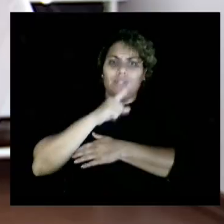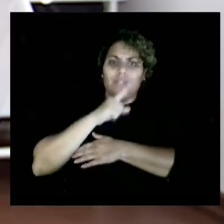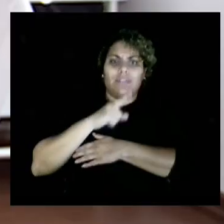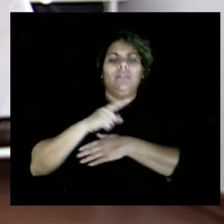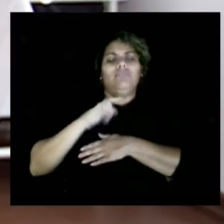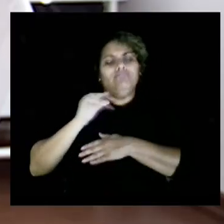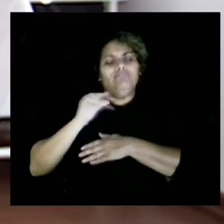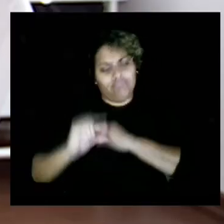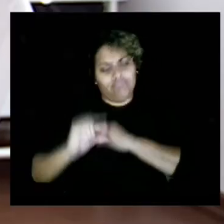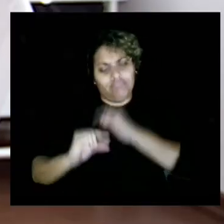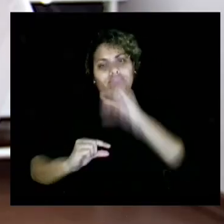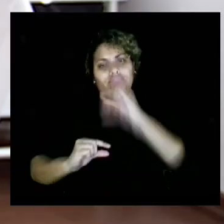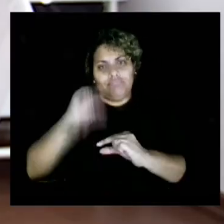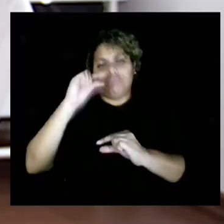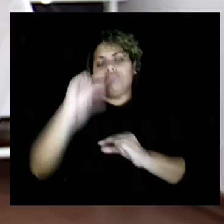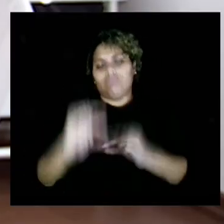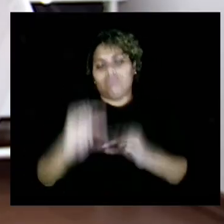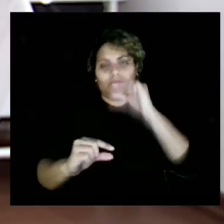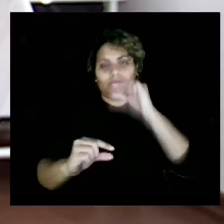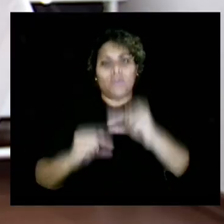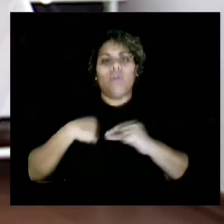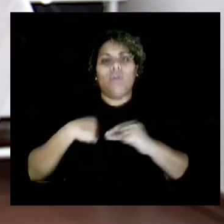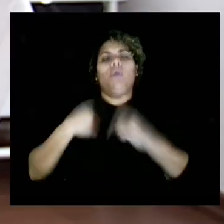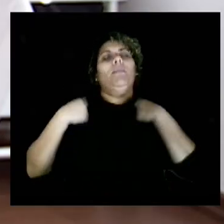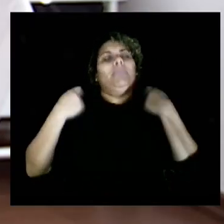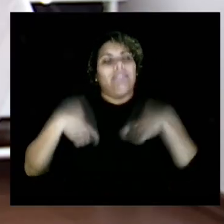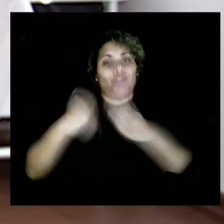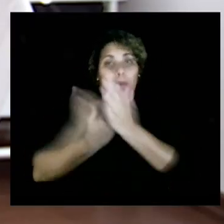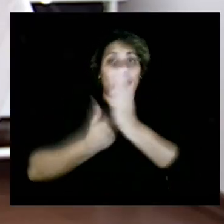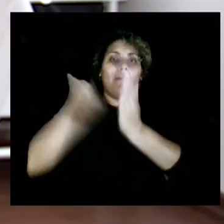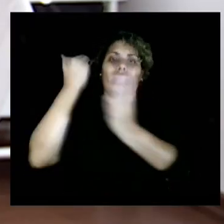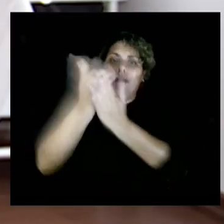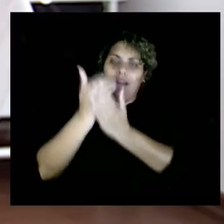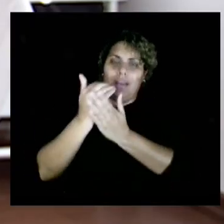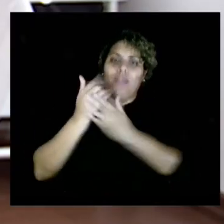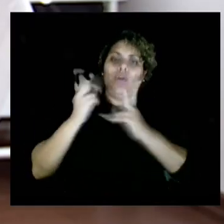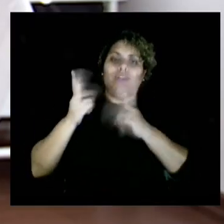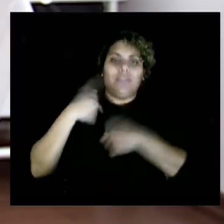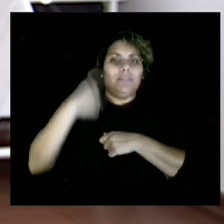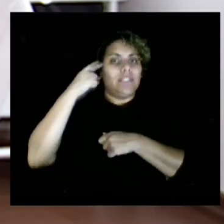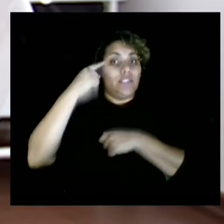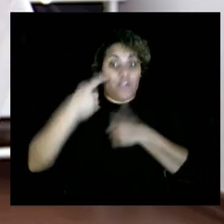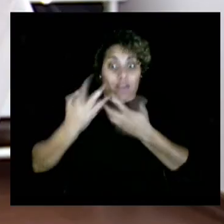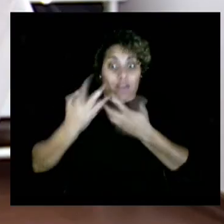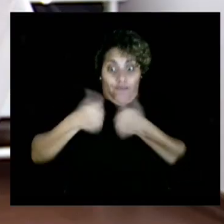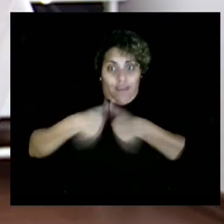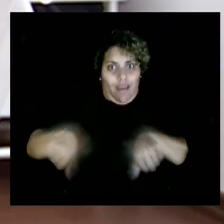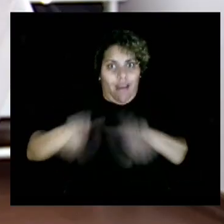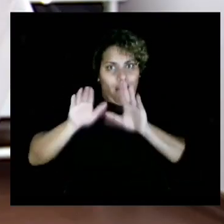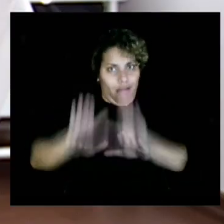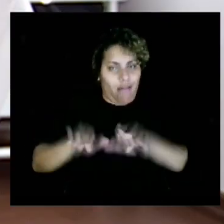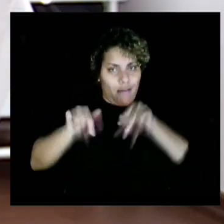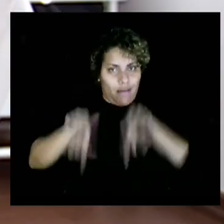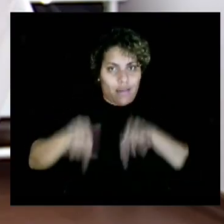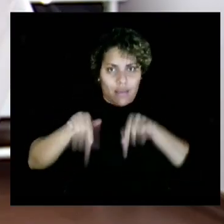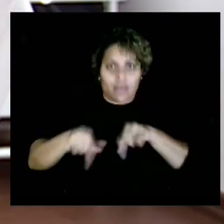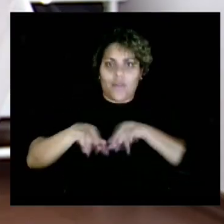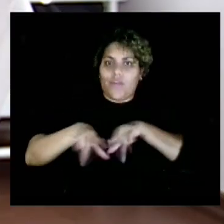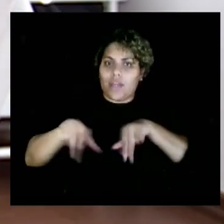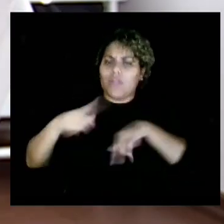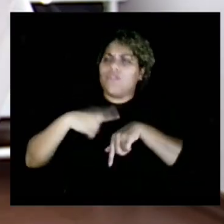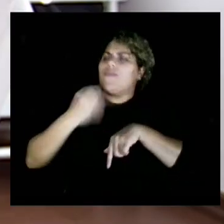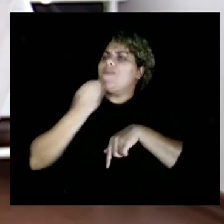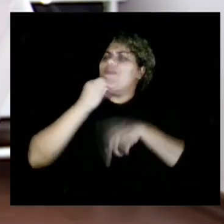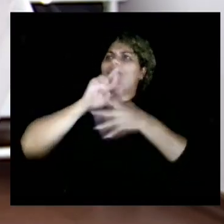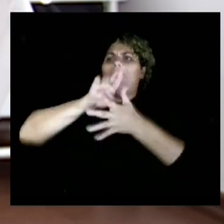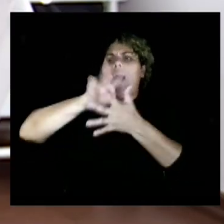metade do percurso, porque eu ainda tenho muito mais, porque eu sempre quis ficar aqui, eu tive várias oportunidades de ir para